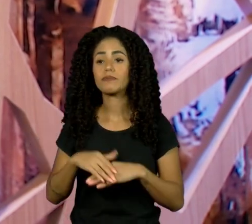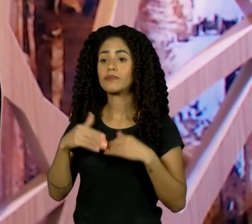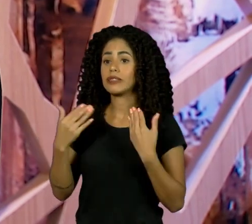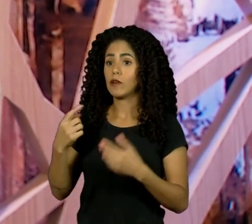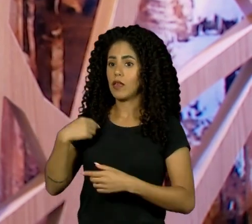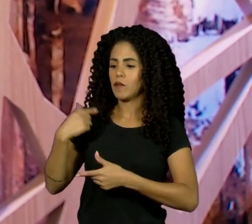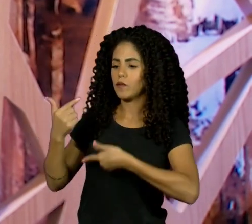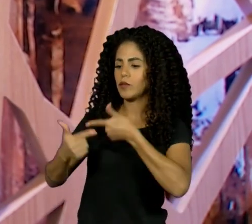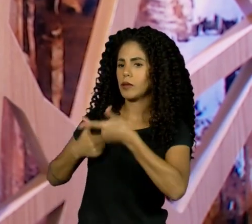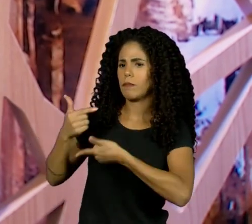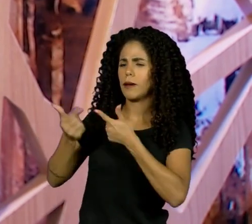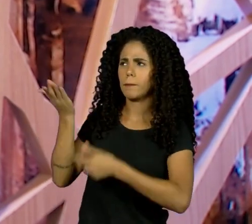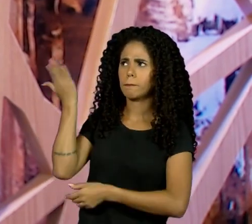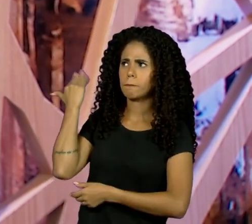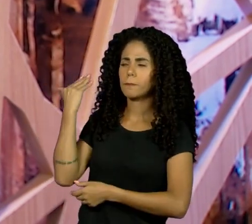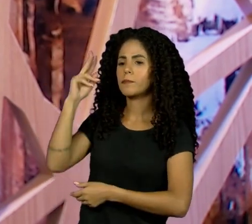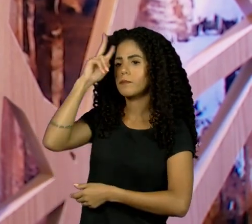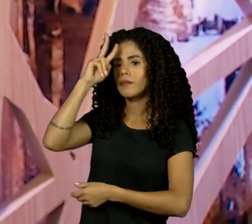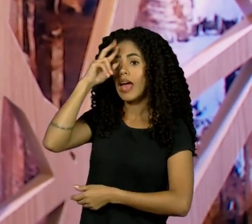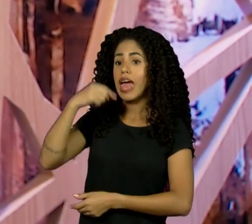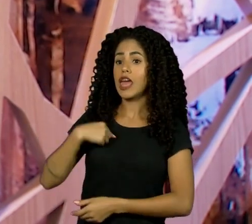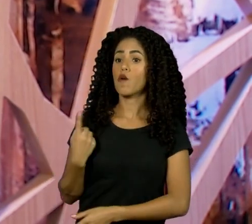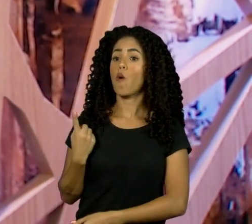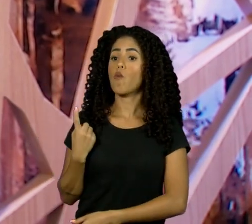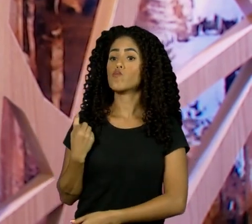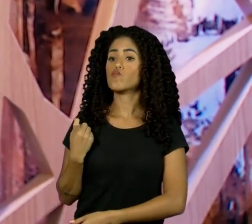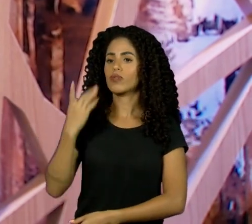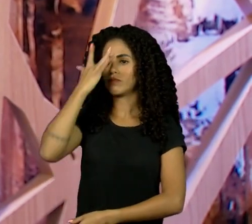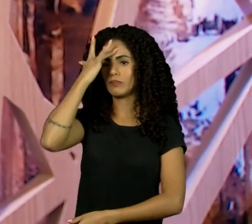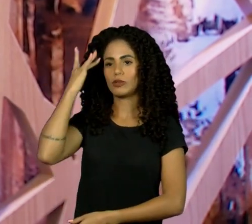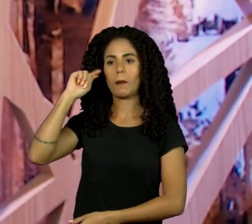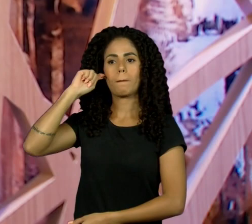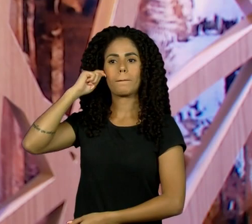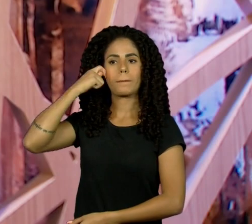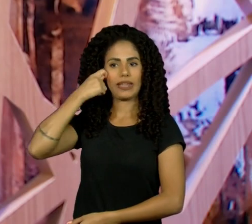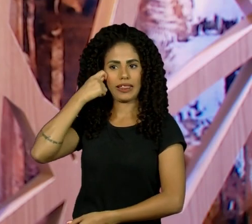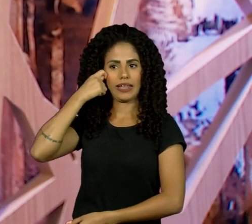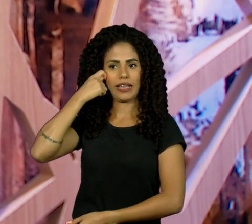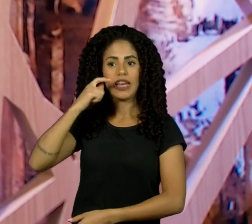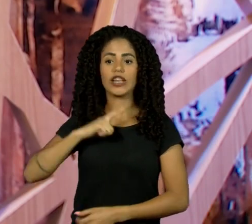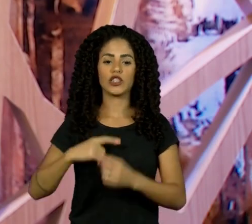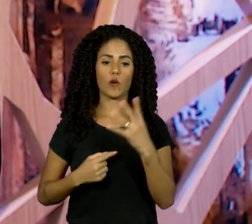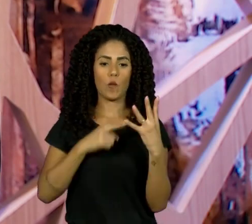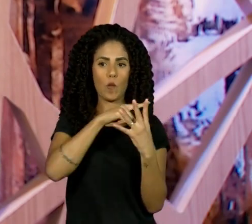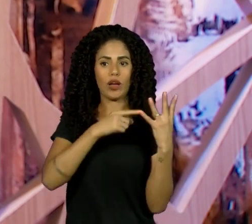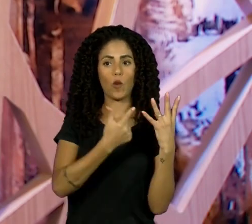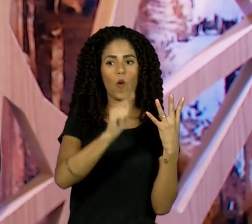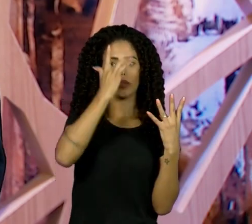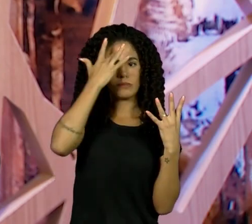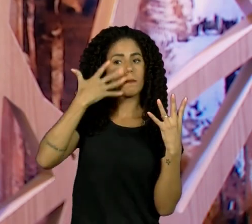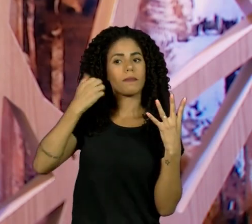um trabalho uma vez e eu era a única pessoa negra desse trabalho. Era eu e mais 4 outros